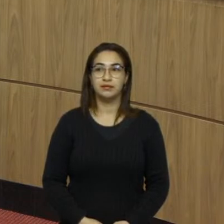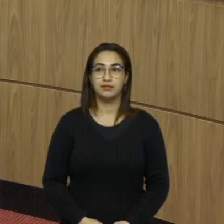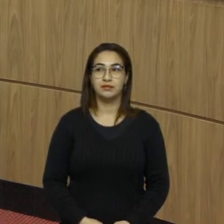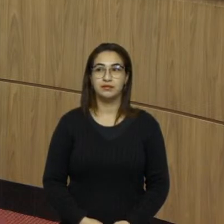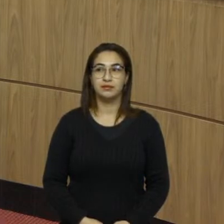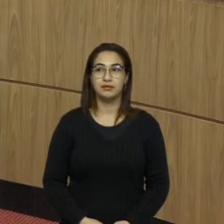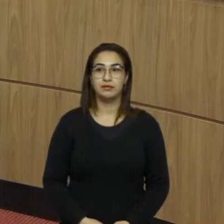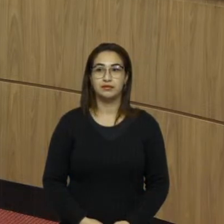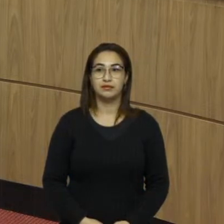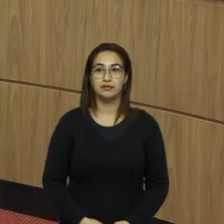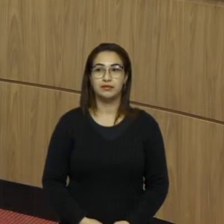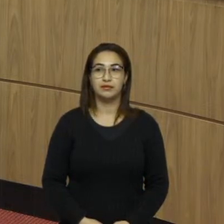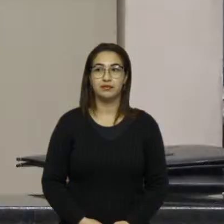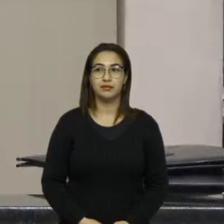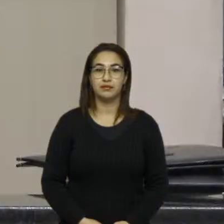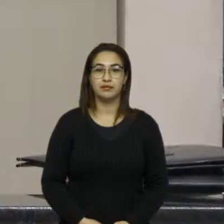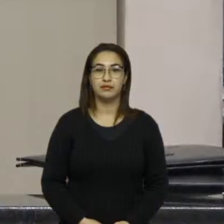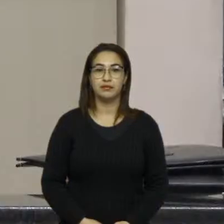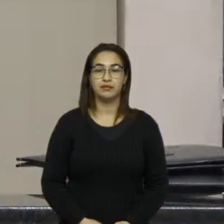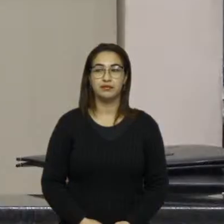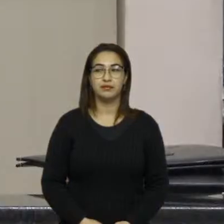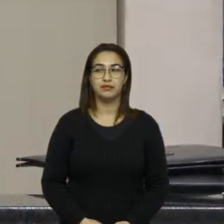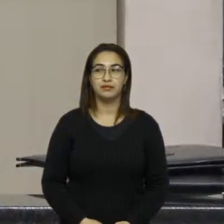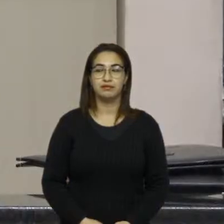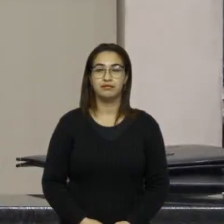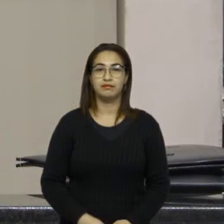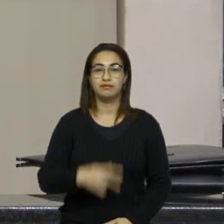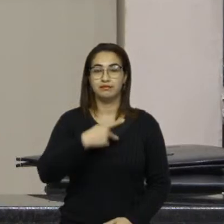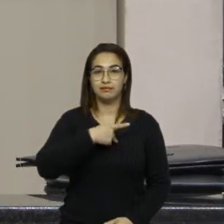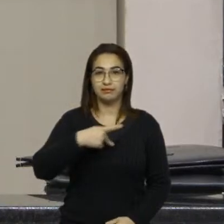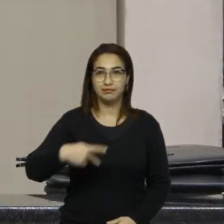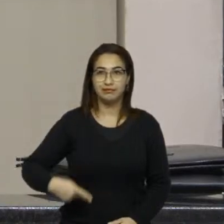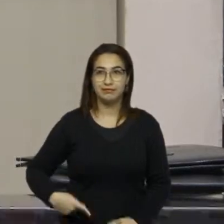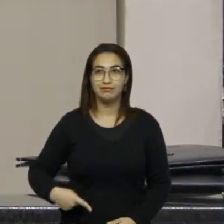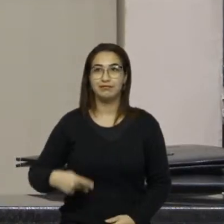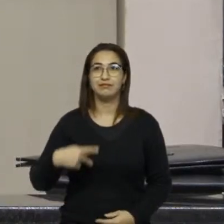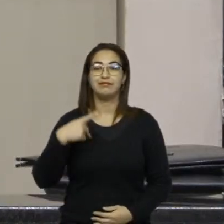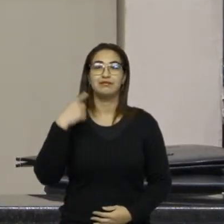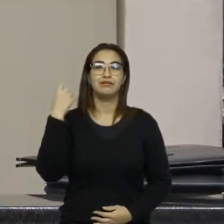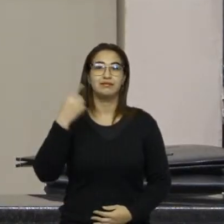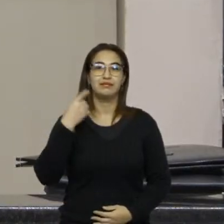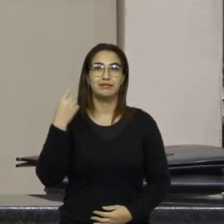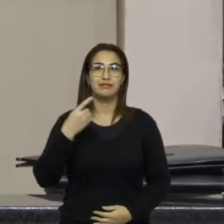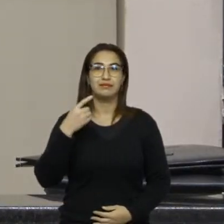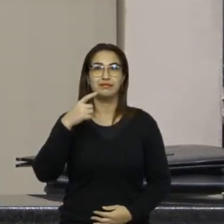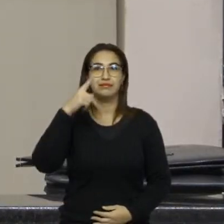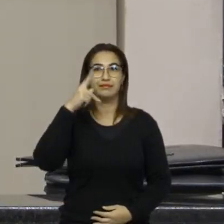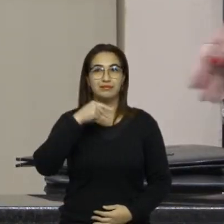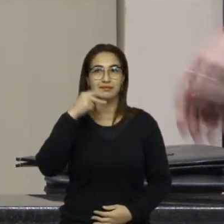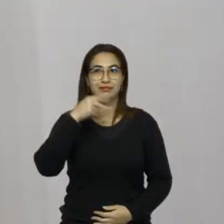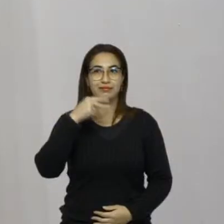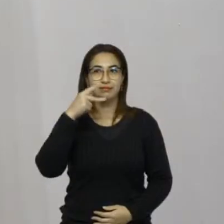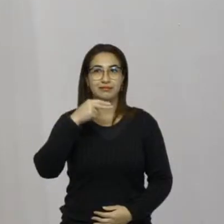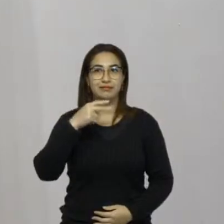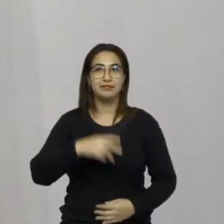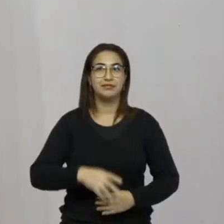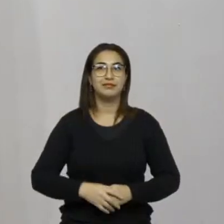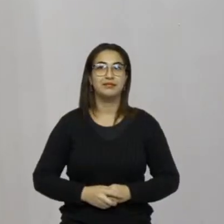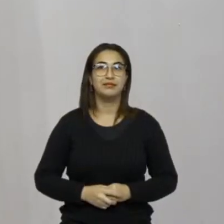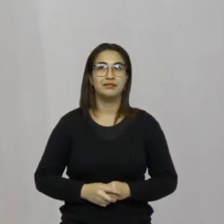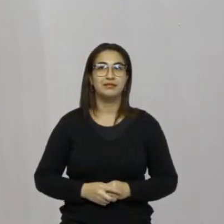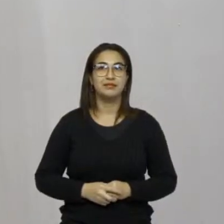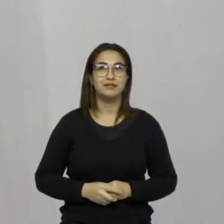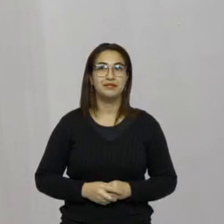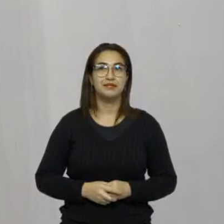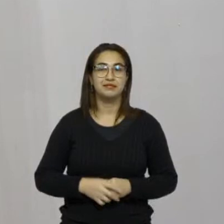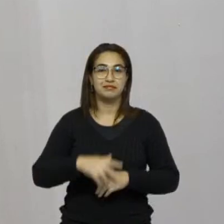Essa é boa. Senhor presidente, deputado Kennedy Nunes, eu estou usando